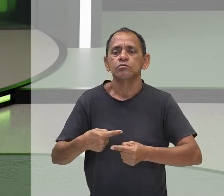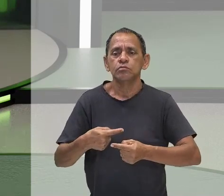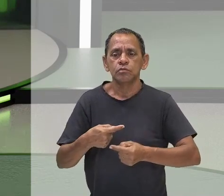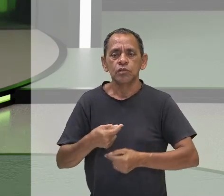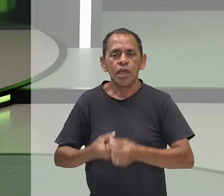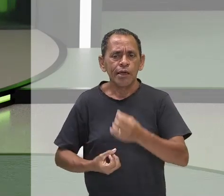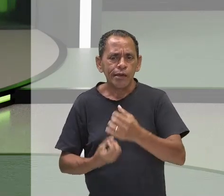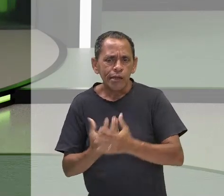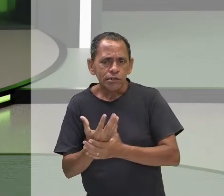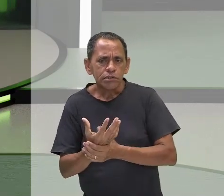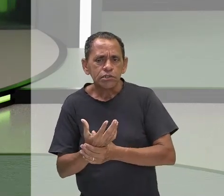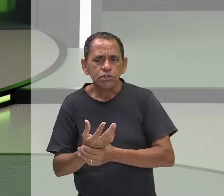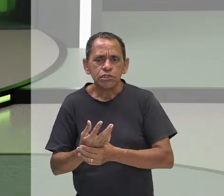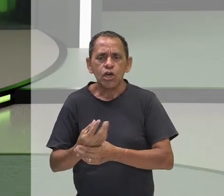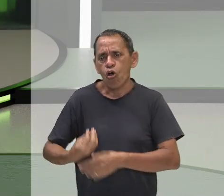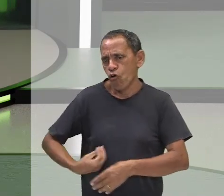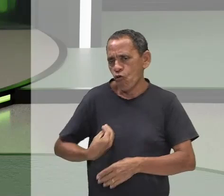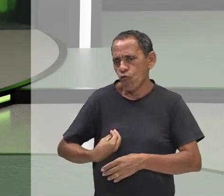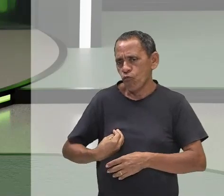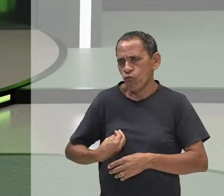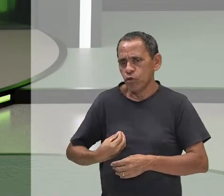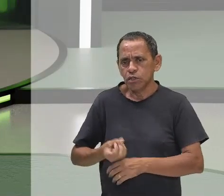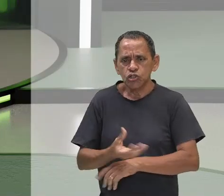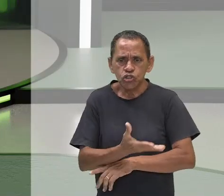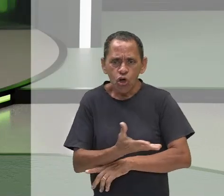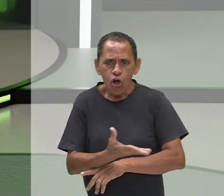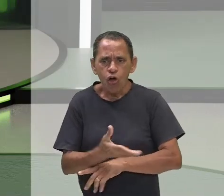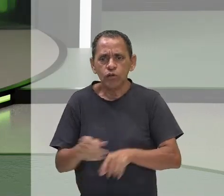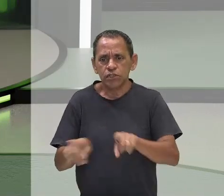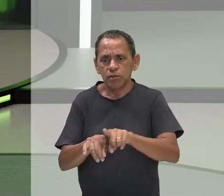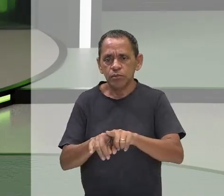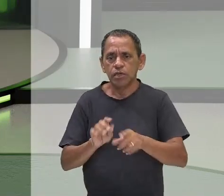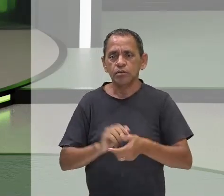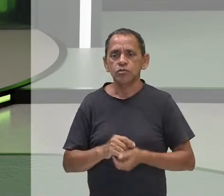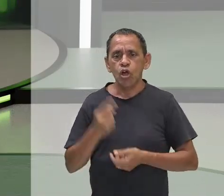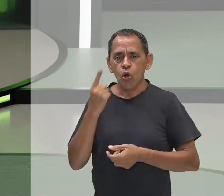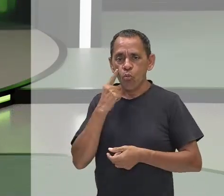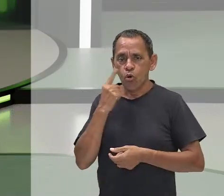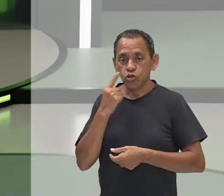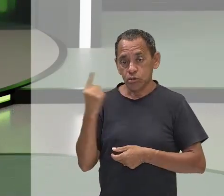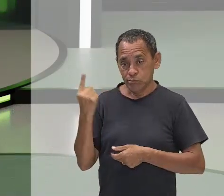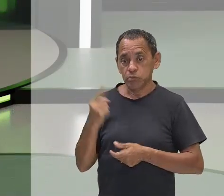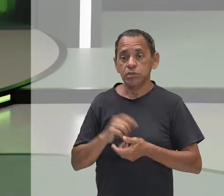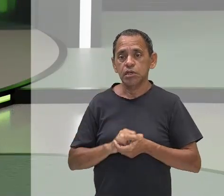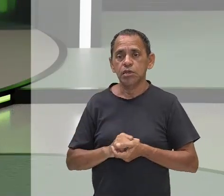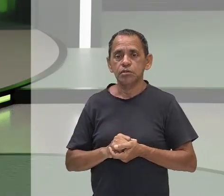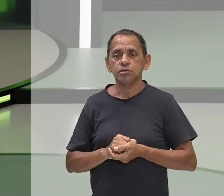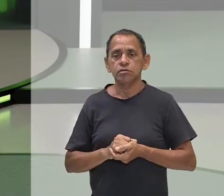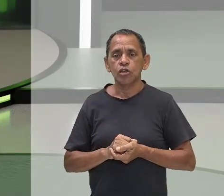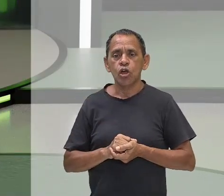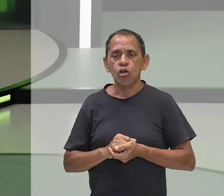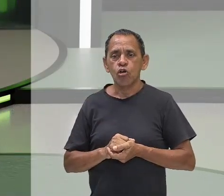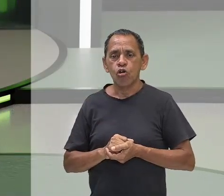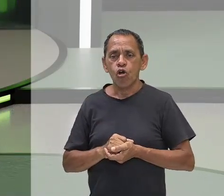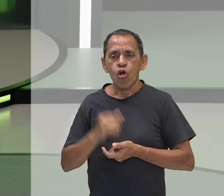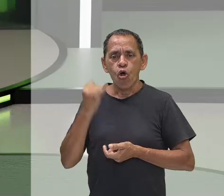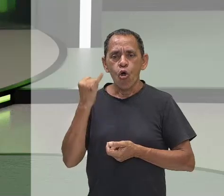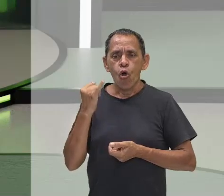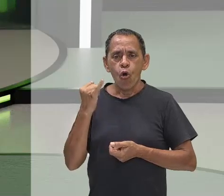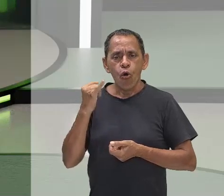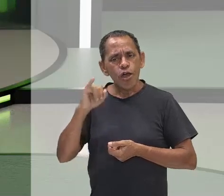estou mostrando para vocês um esquema visual, mais uma vez aqui do corpo